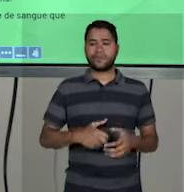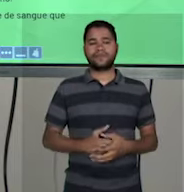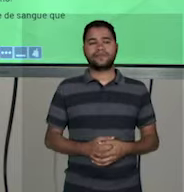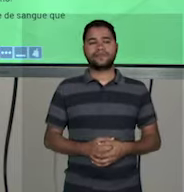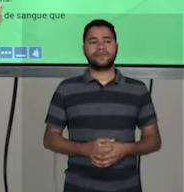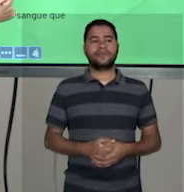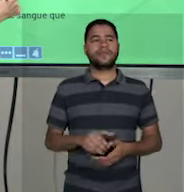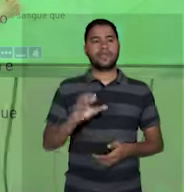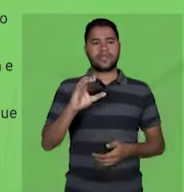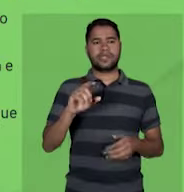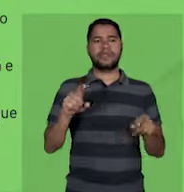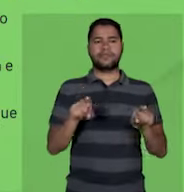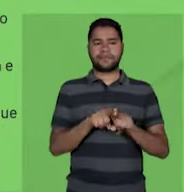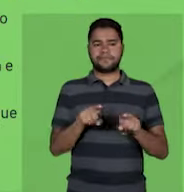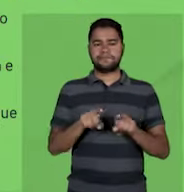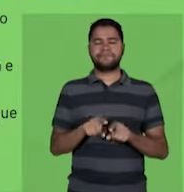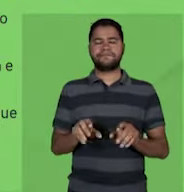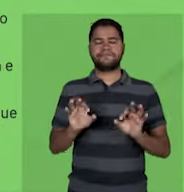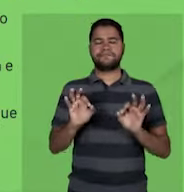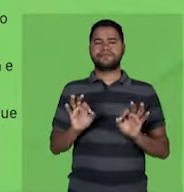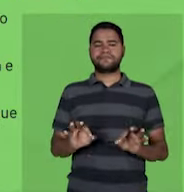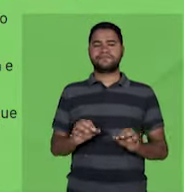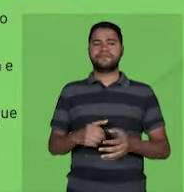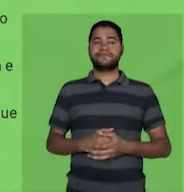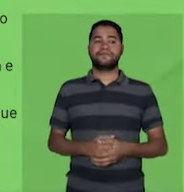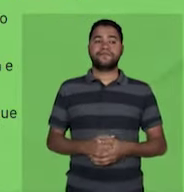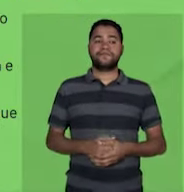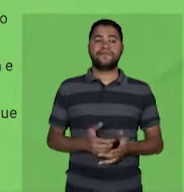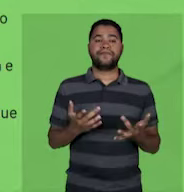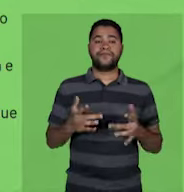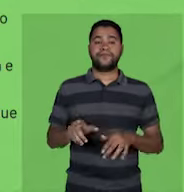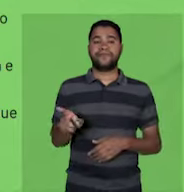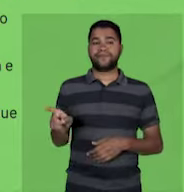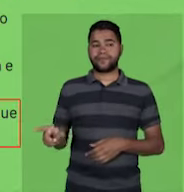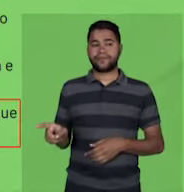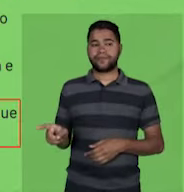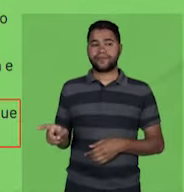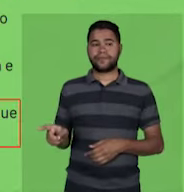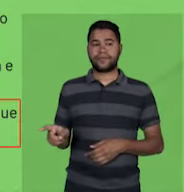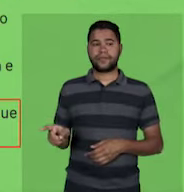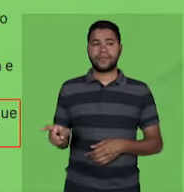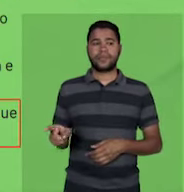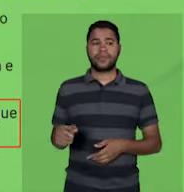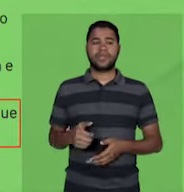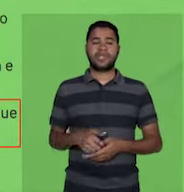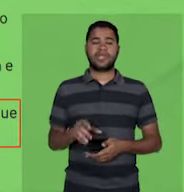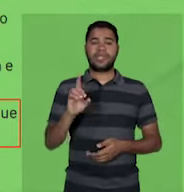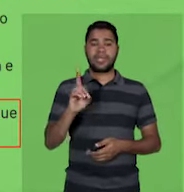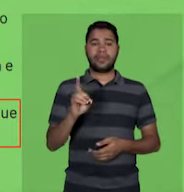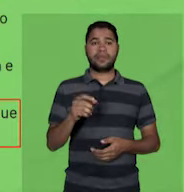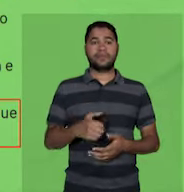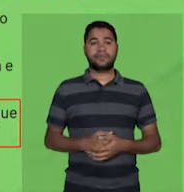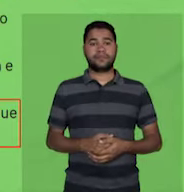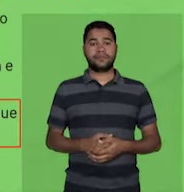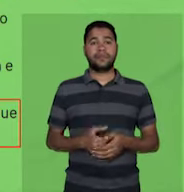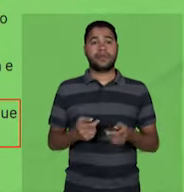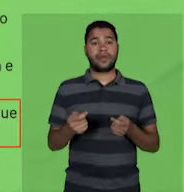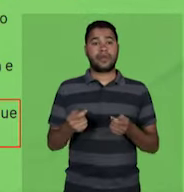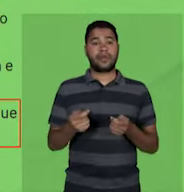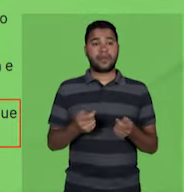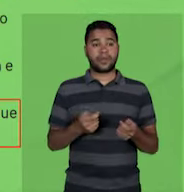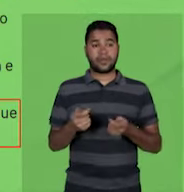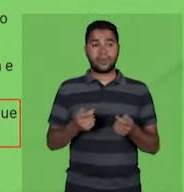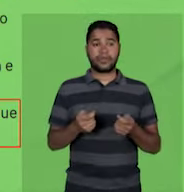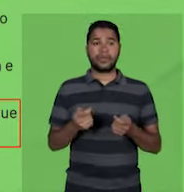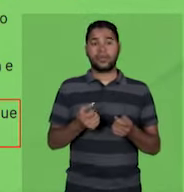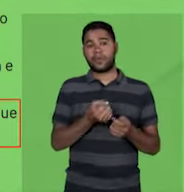então a C também está correta. Restando aí para a gente então a letra D, que é a incorreta,